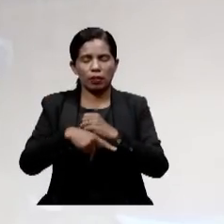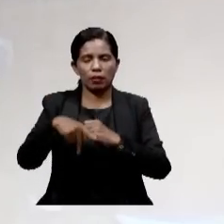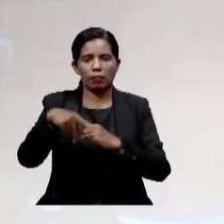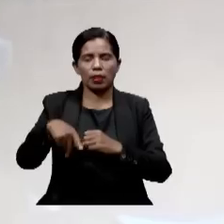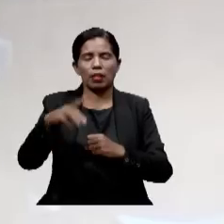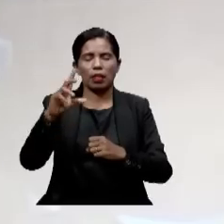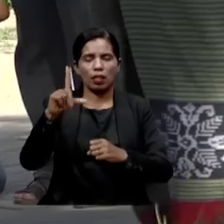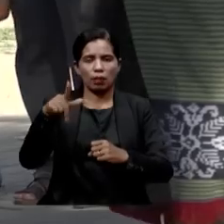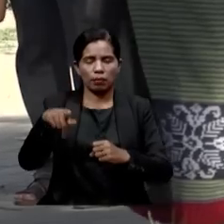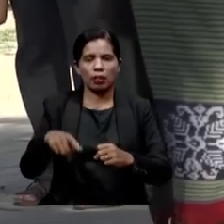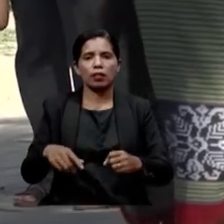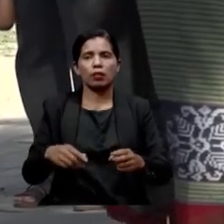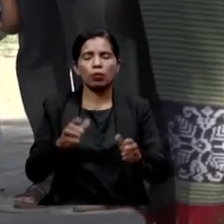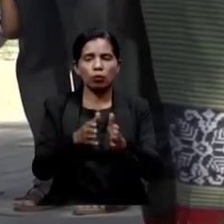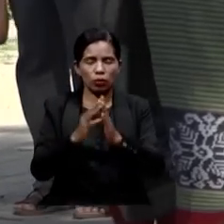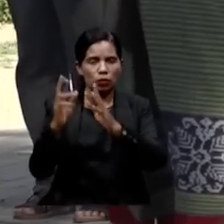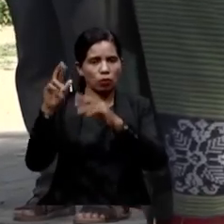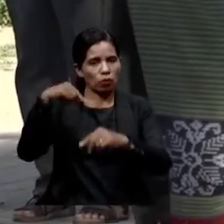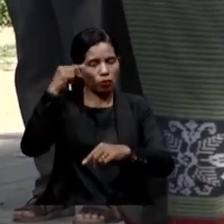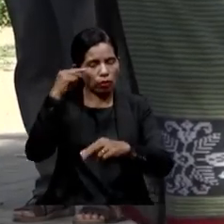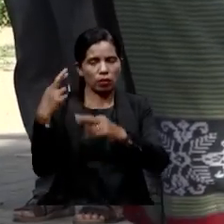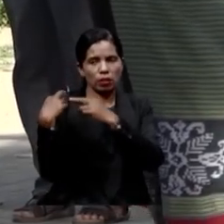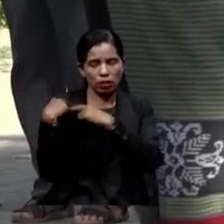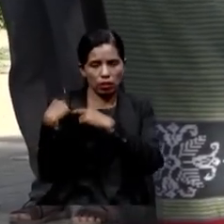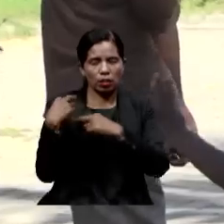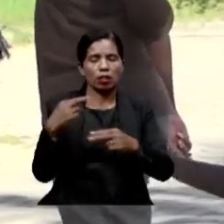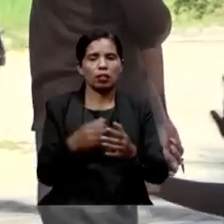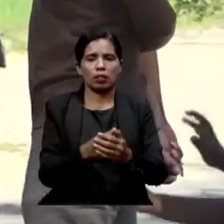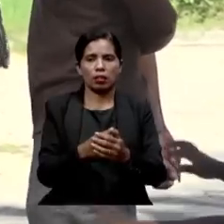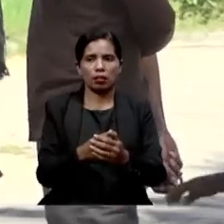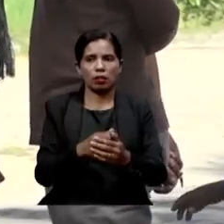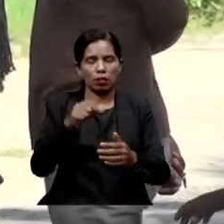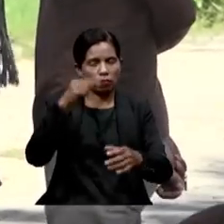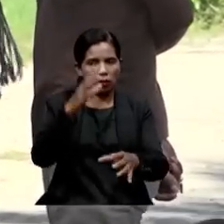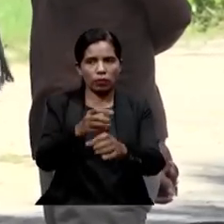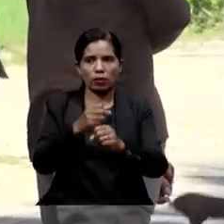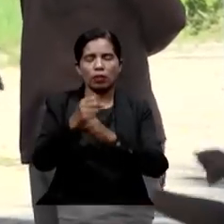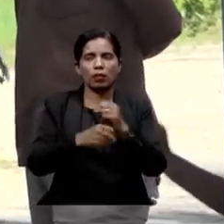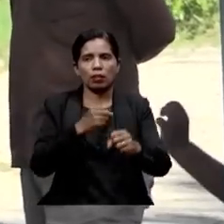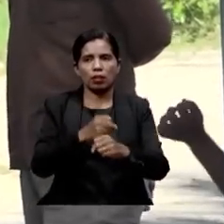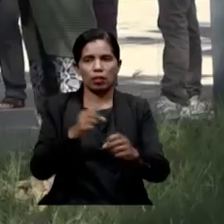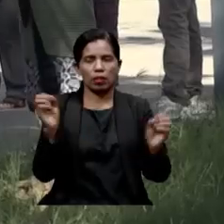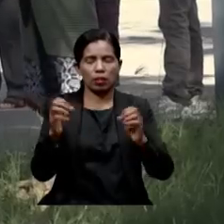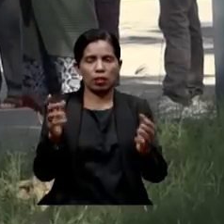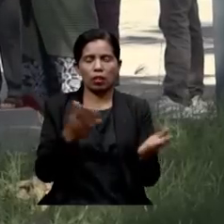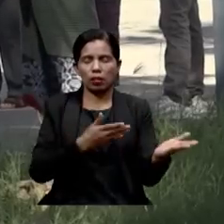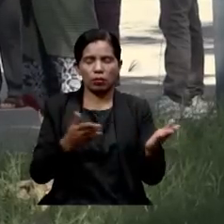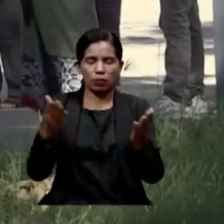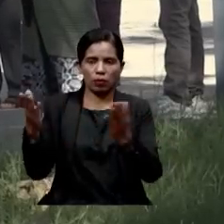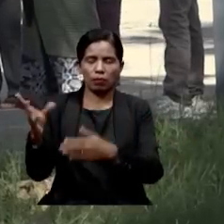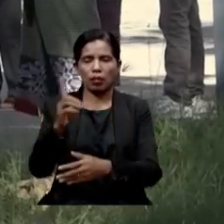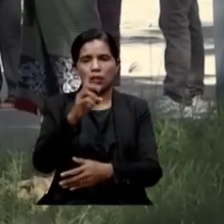husu governo atu ia responsabilidade batais nebe governo foti ona ia tinan koto mebe la konsege lori ba Expo